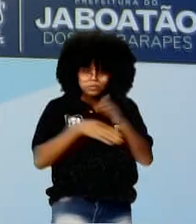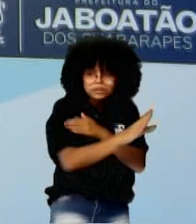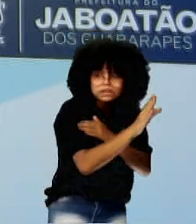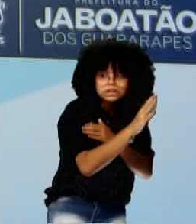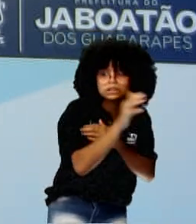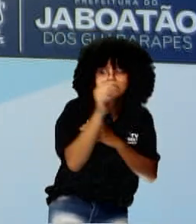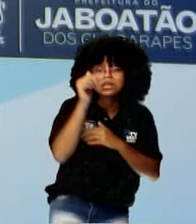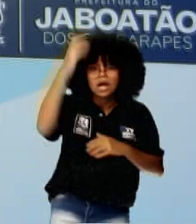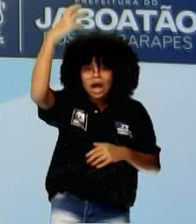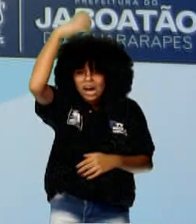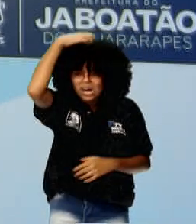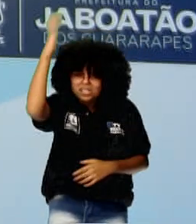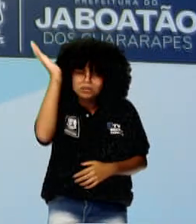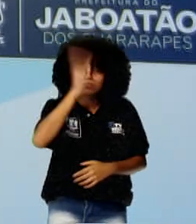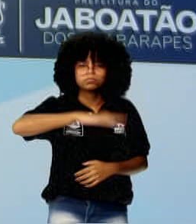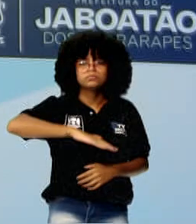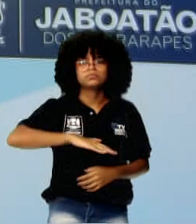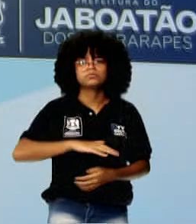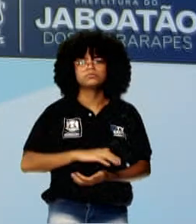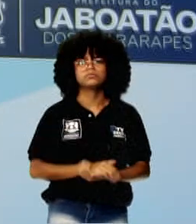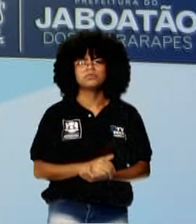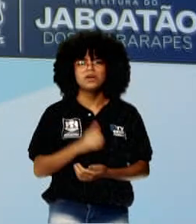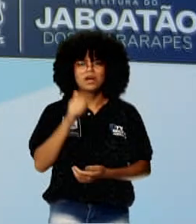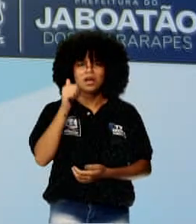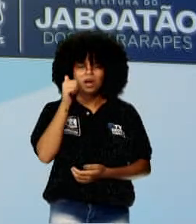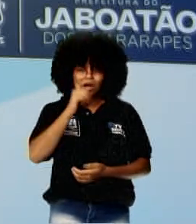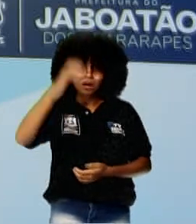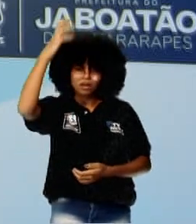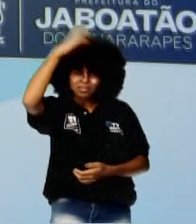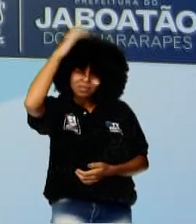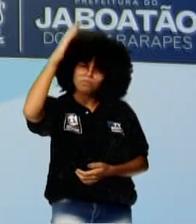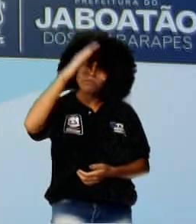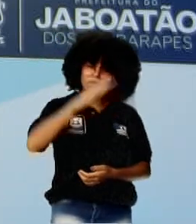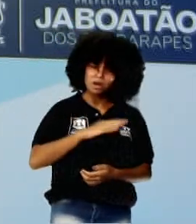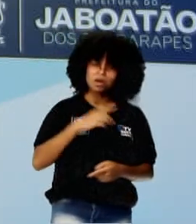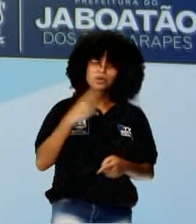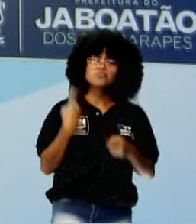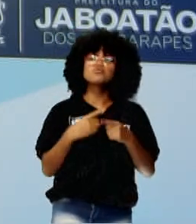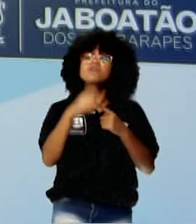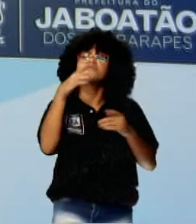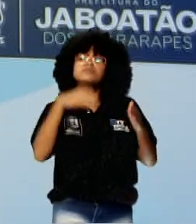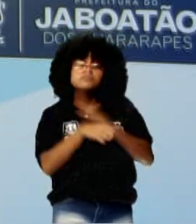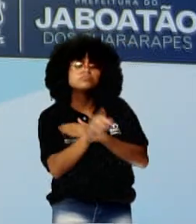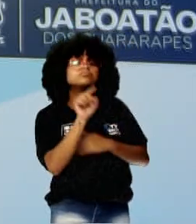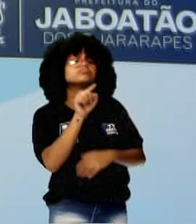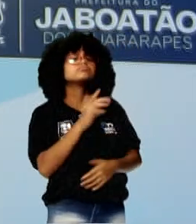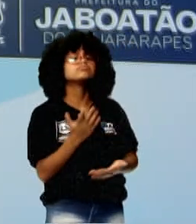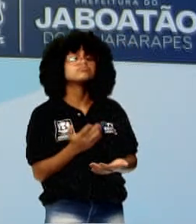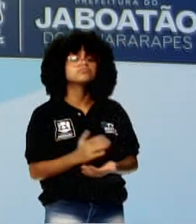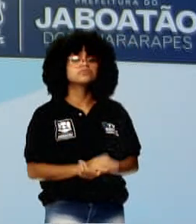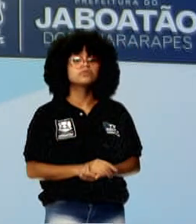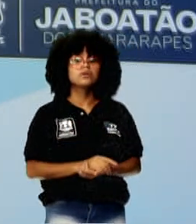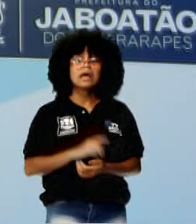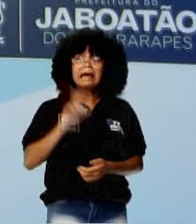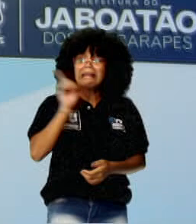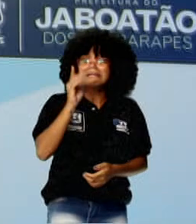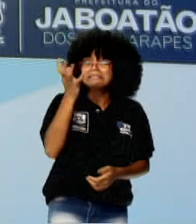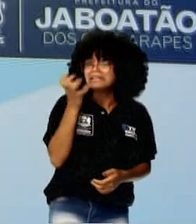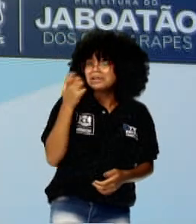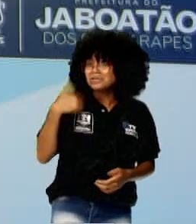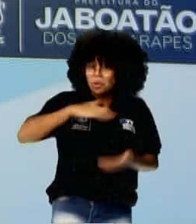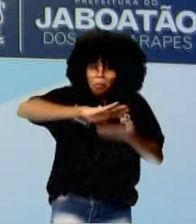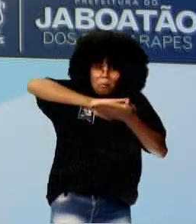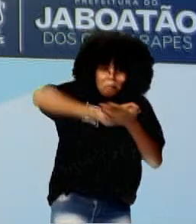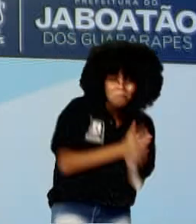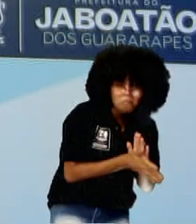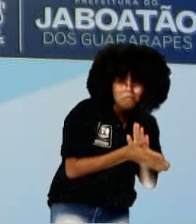Má. Da Rainha Má? E por que você está fugindo dela? Ela queria que eu